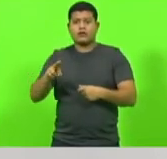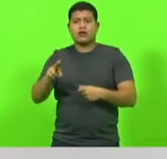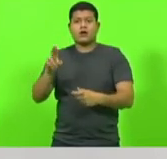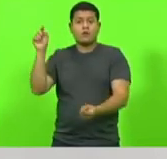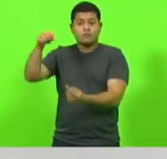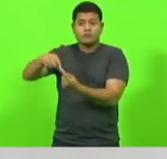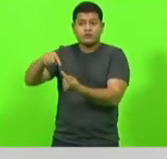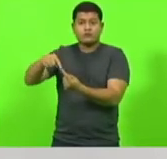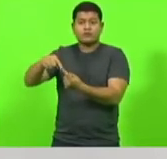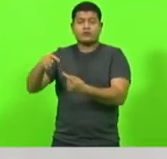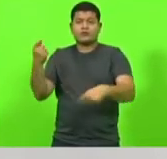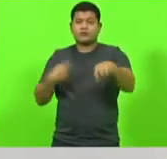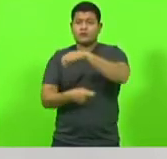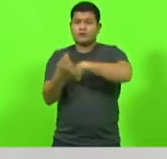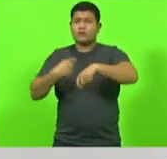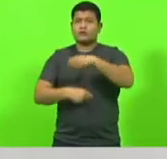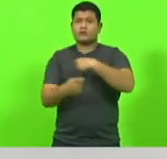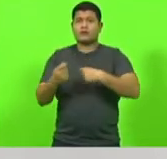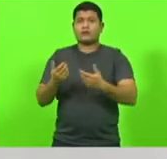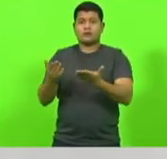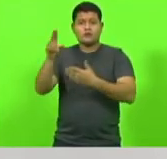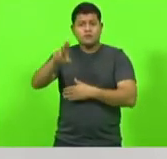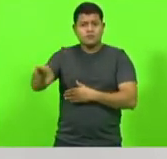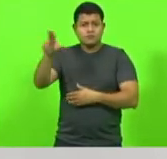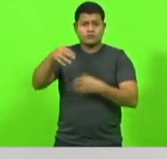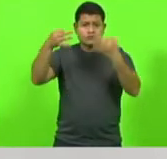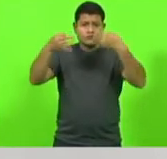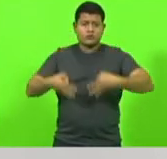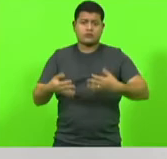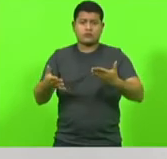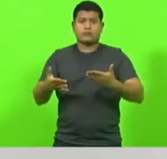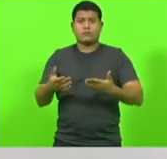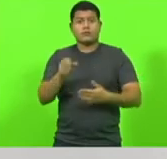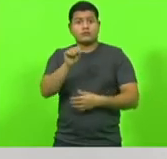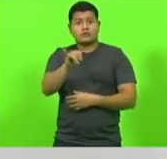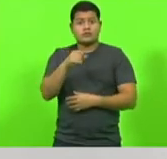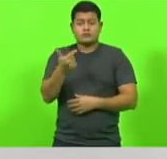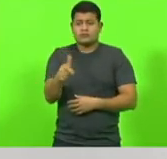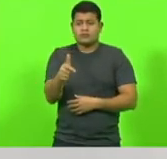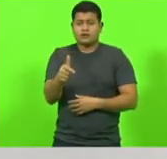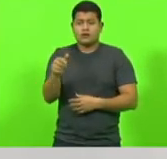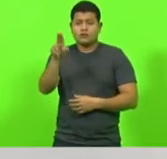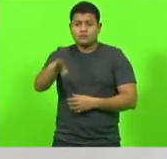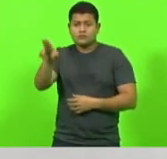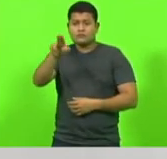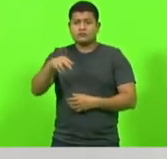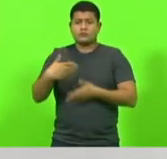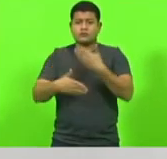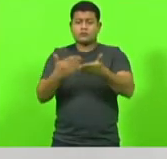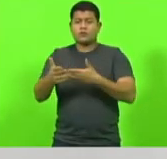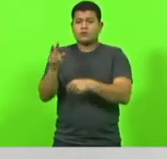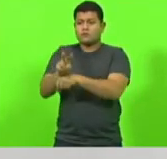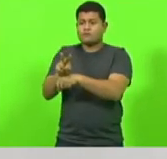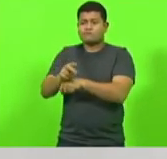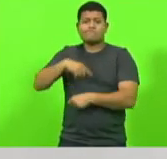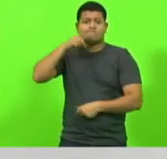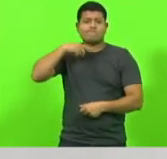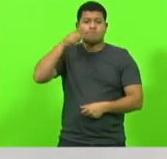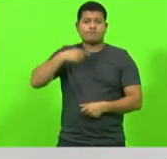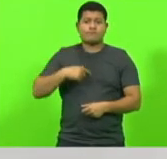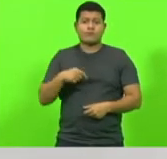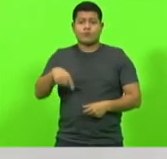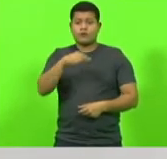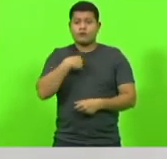ter finalidade, ter utilidade. O que não é utilizado não é preservado. E nós, através das